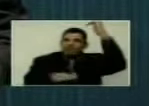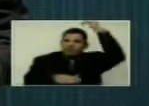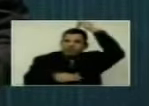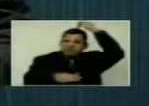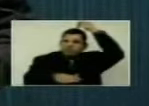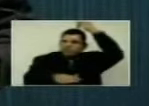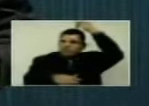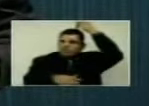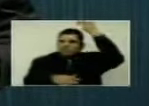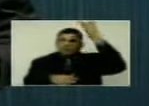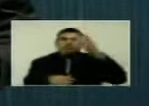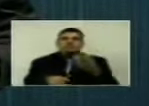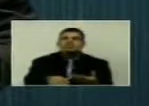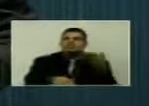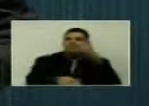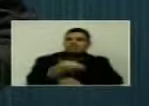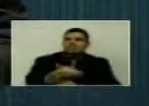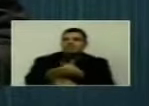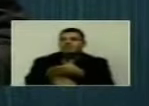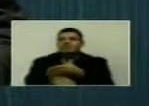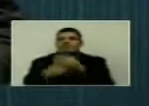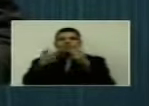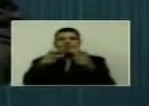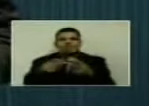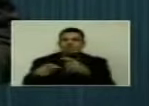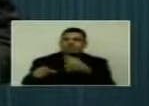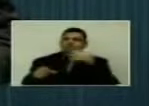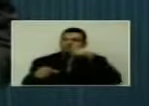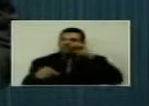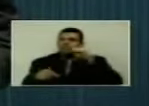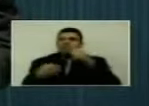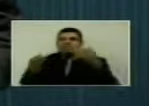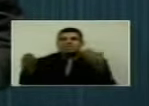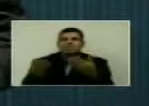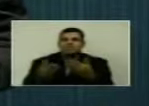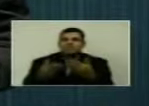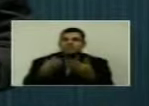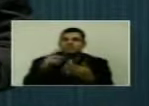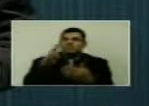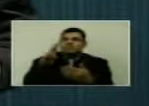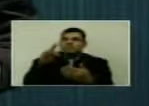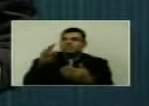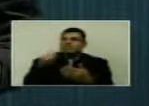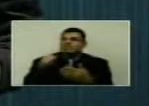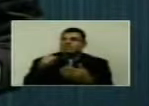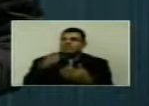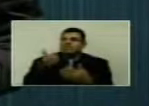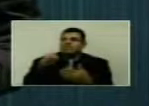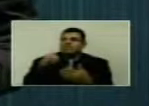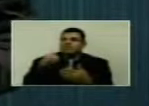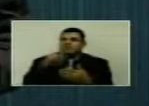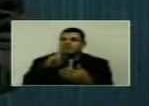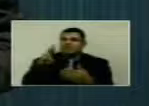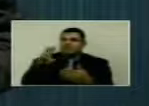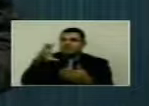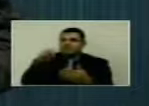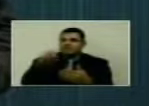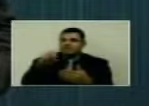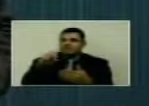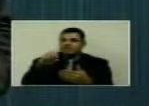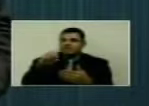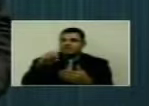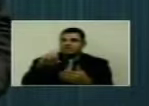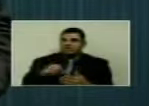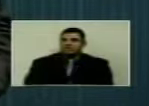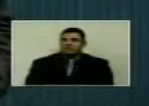absurdo que chega em alguns itens do pão regionalizado a R$